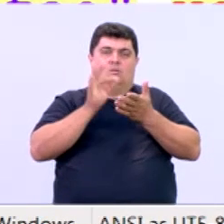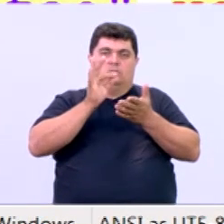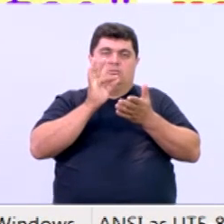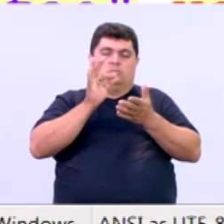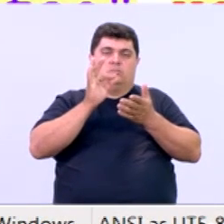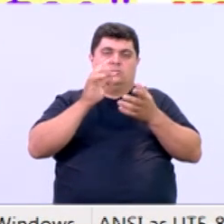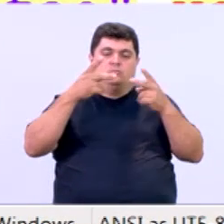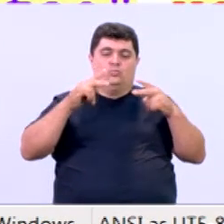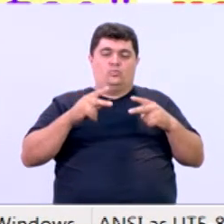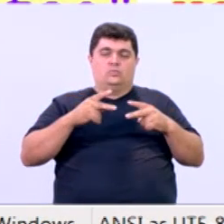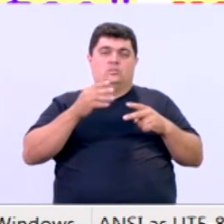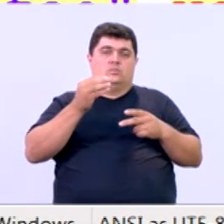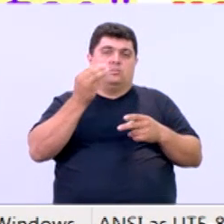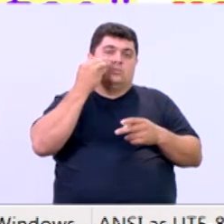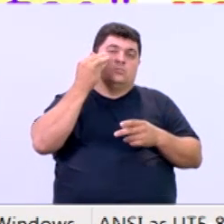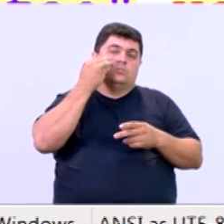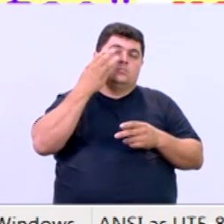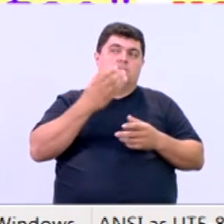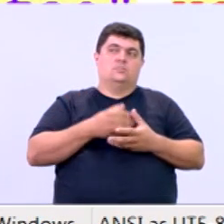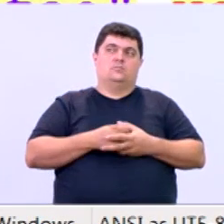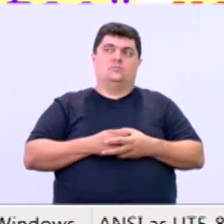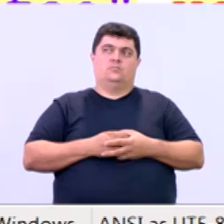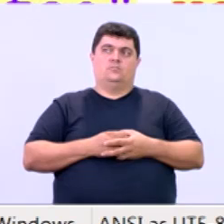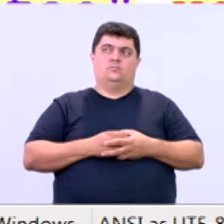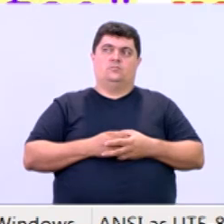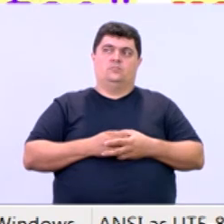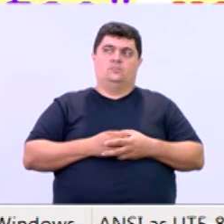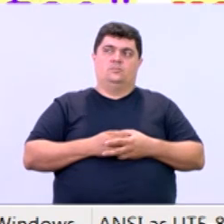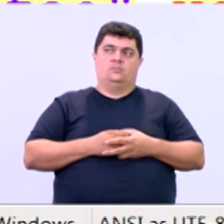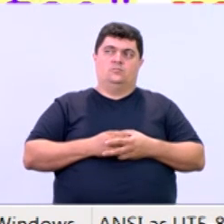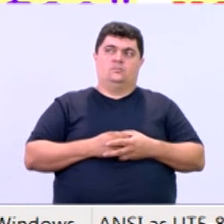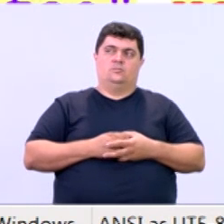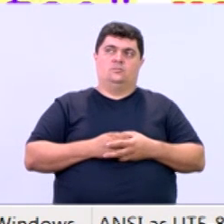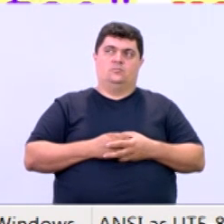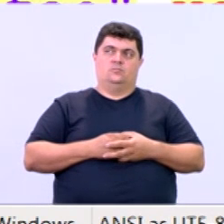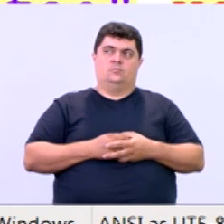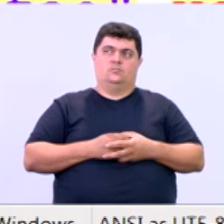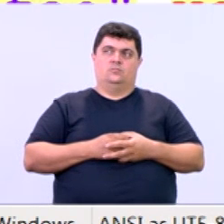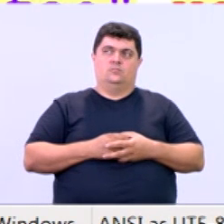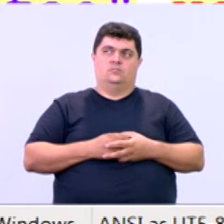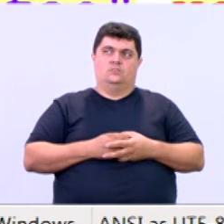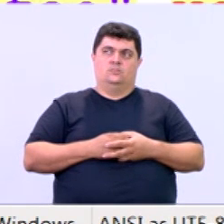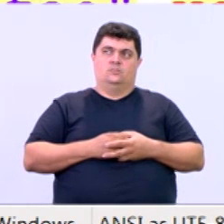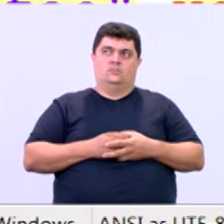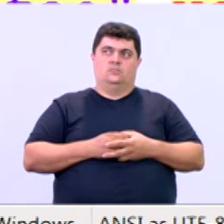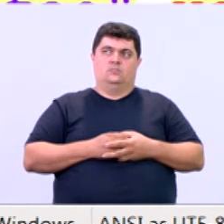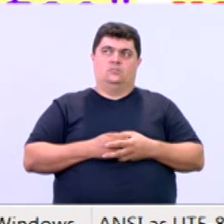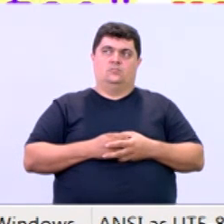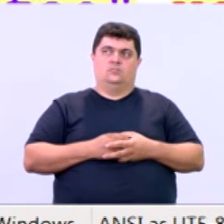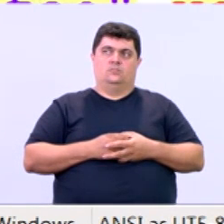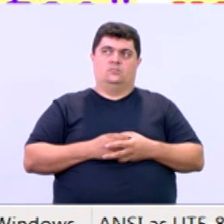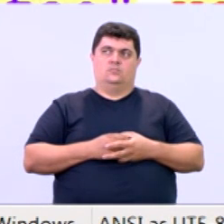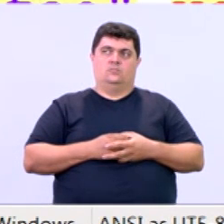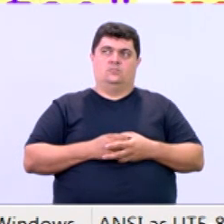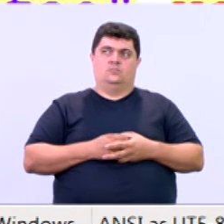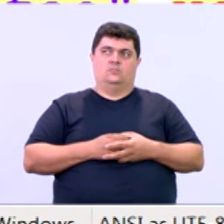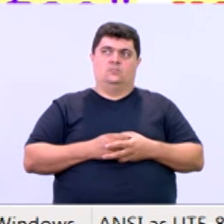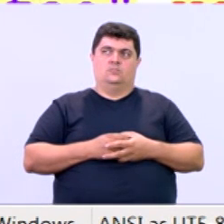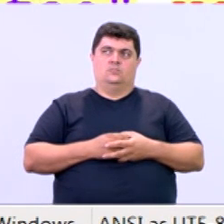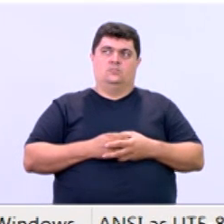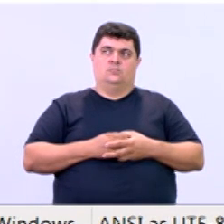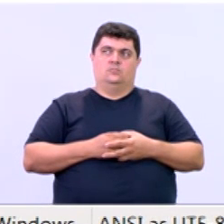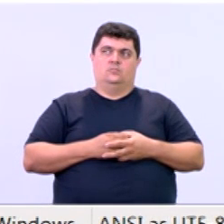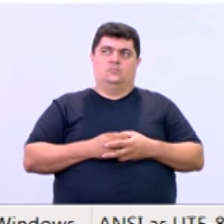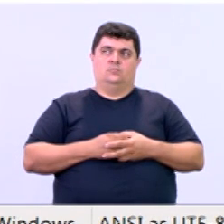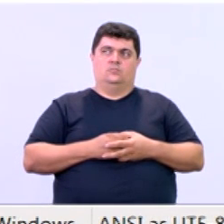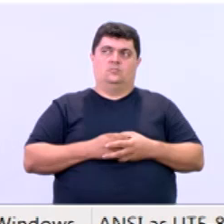teste. Tá, mas vou salvar aqui, abrir, ó, o nosso script,